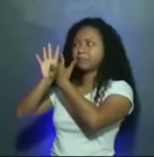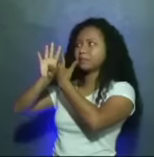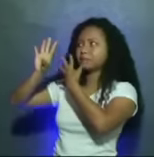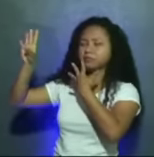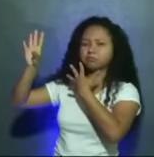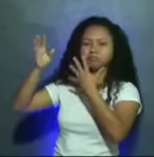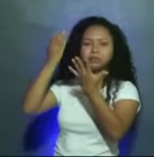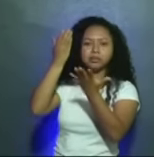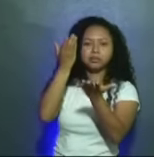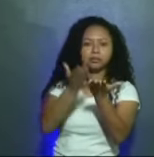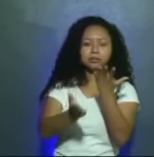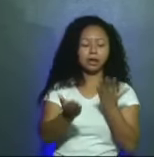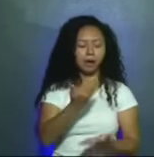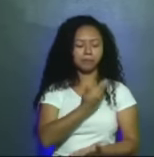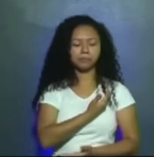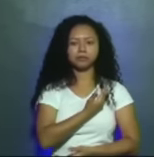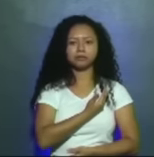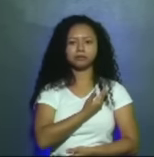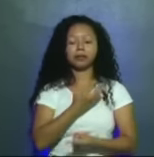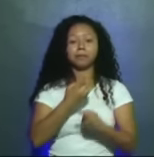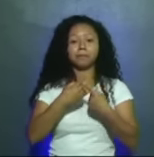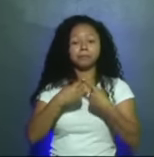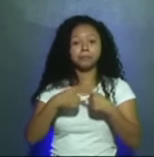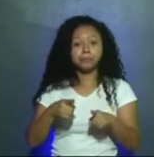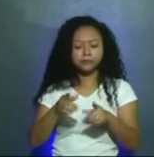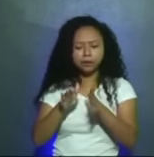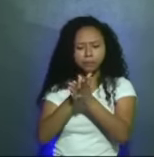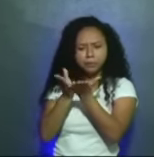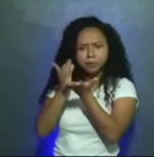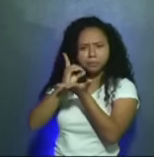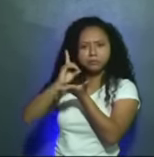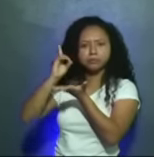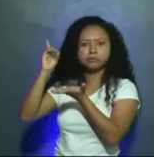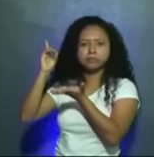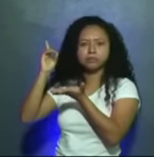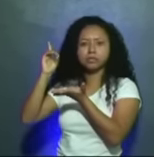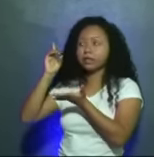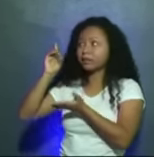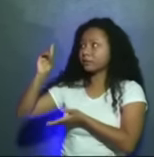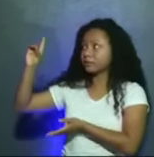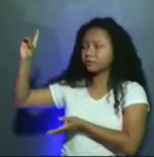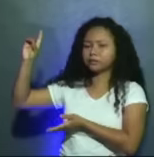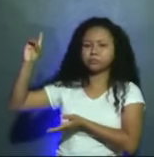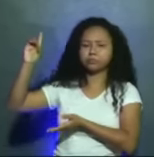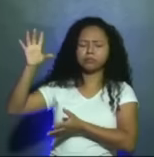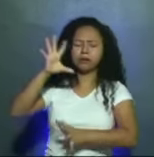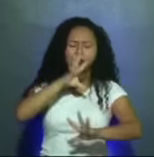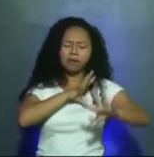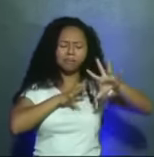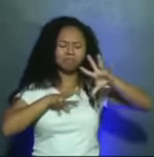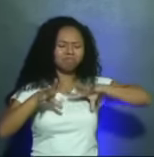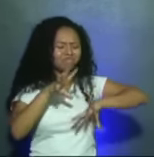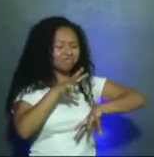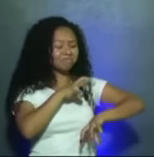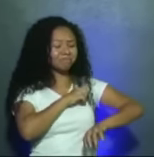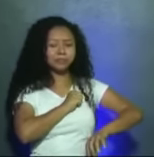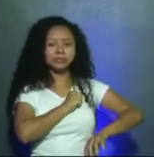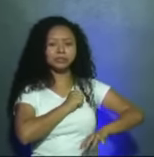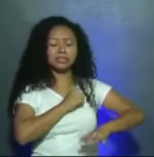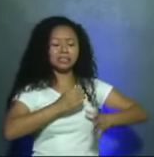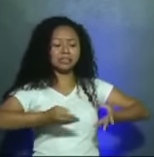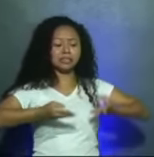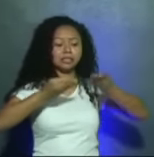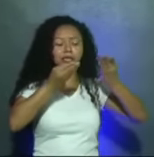Mas a Bíblia diz que Deus nos amou tanto, que Ele mandou seu único filho Jesus, para